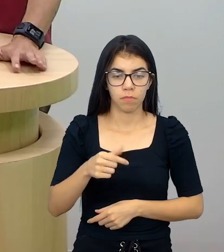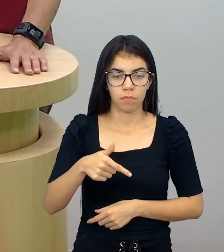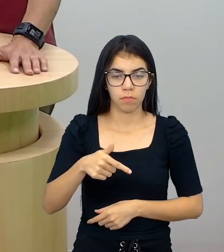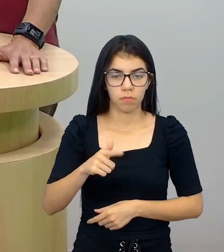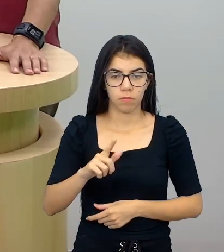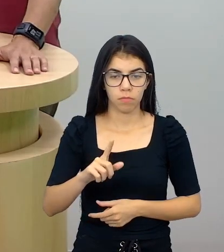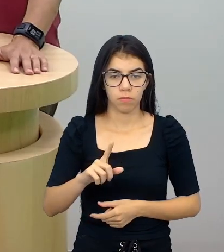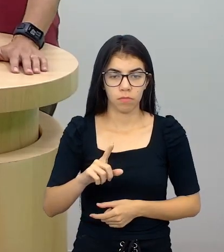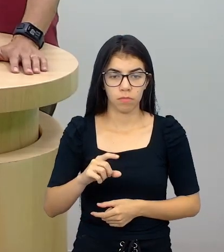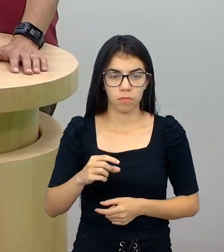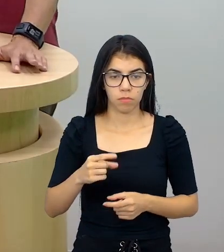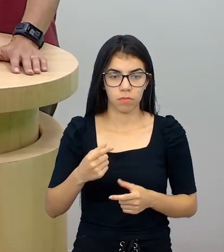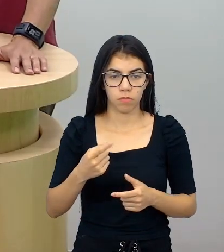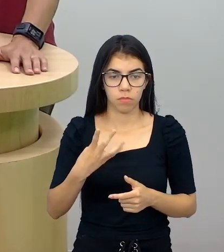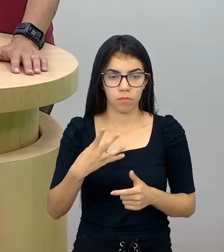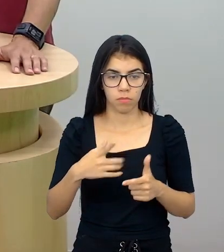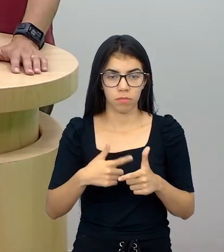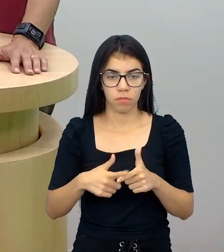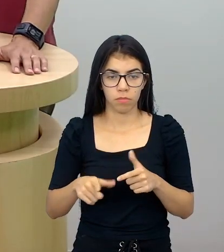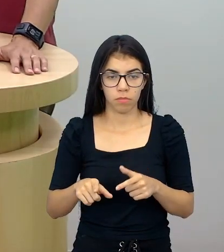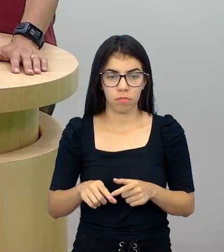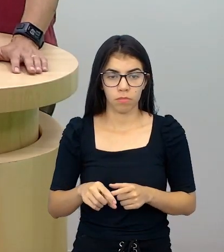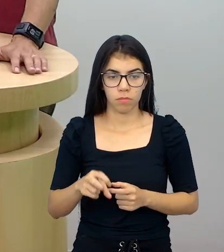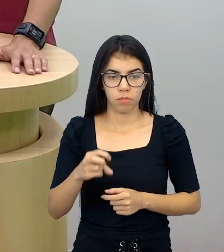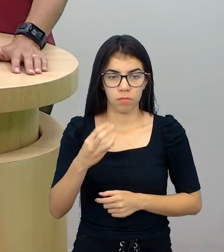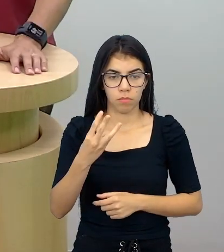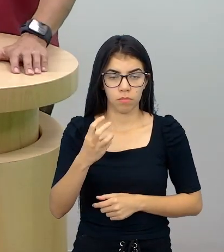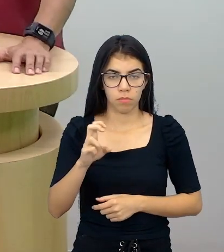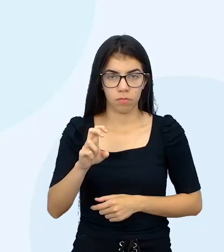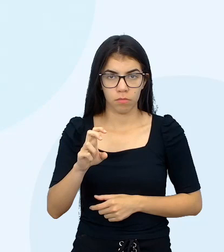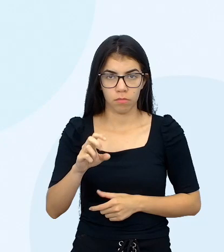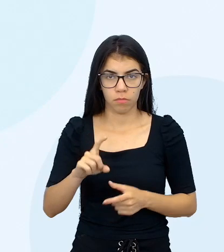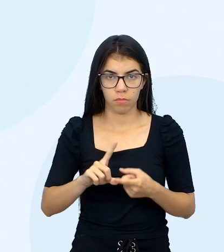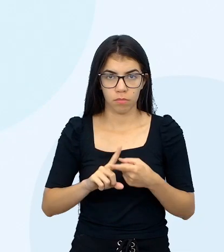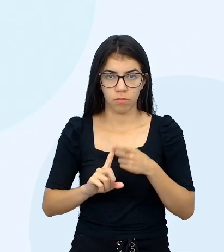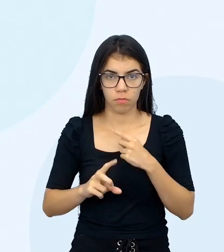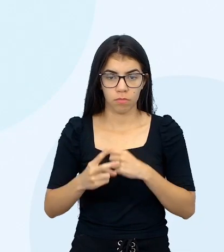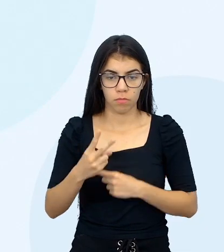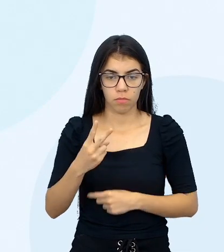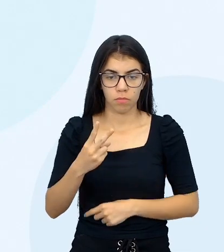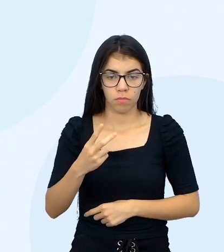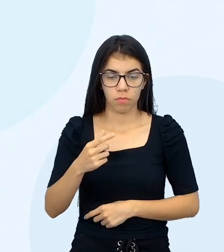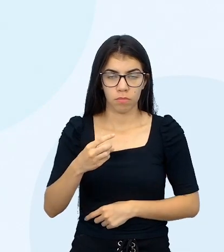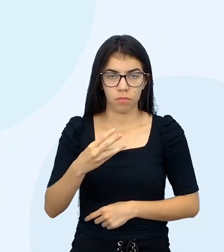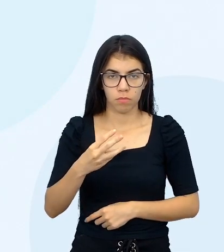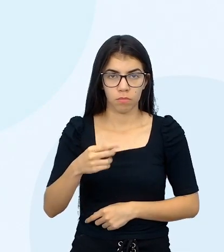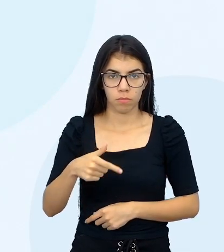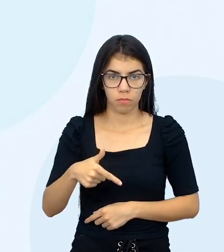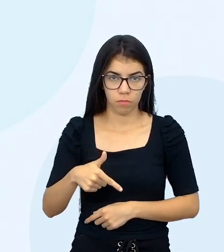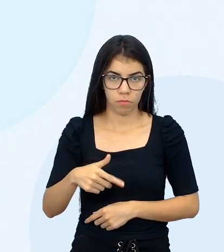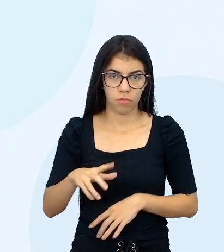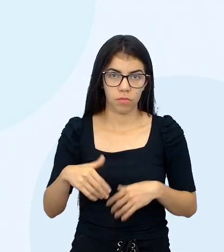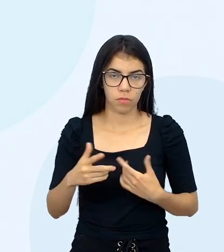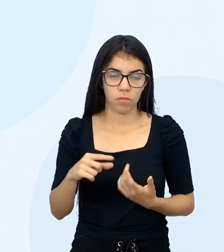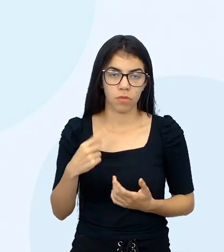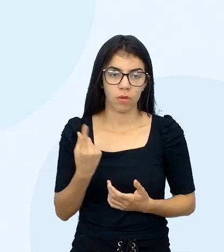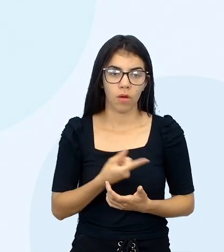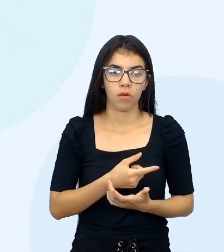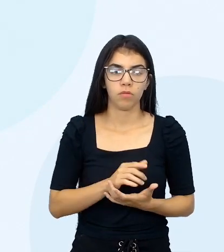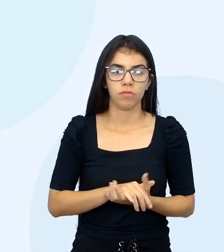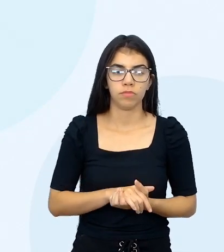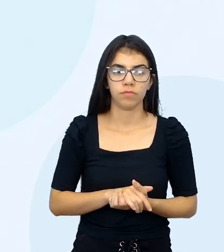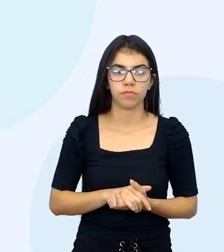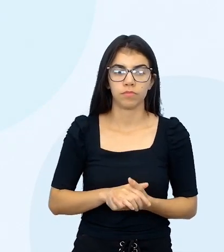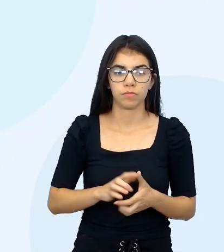70. 35. Metade de 4. 2. 35 mais 2. 37. Arrasou. Arrasou, Osmar. Então a gente já tem a nossa coluna X e a